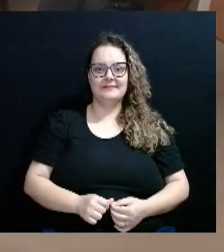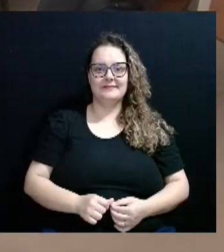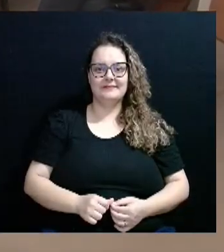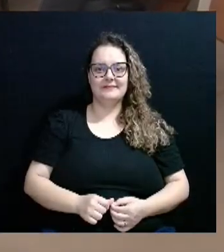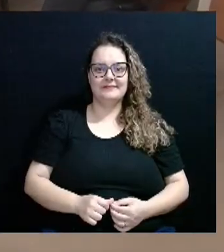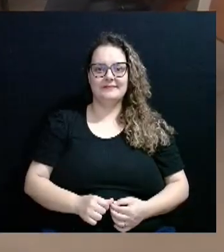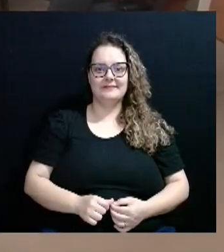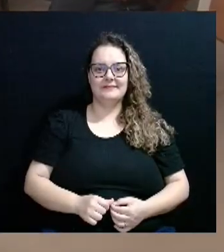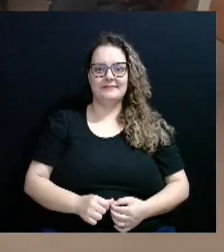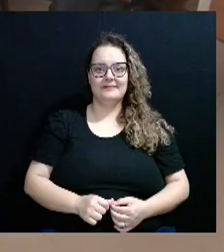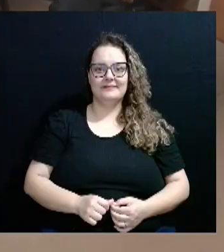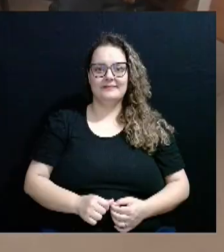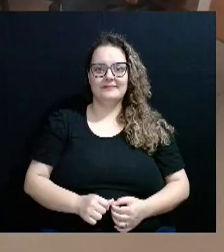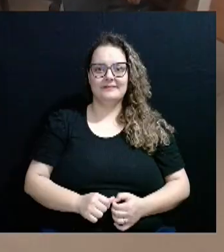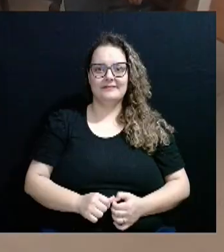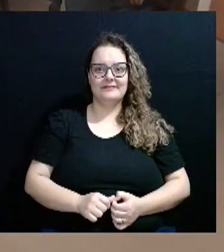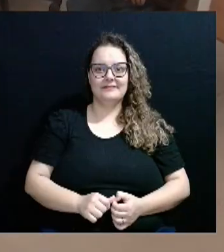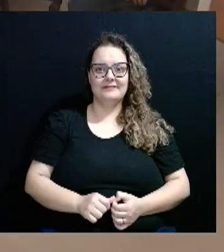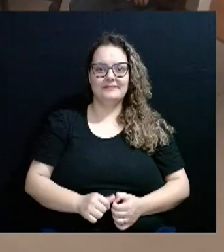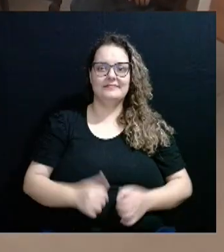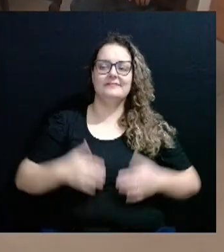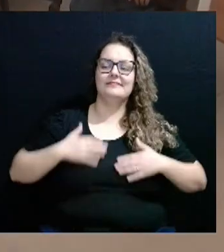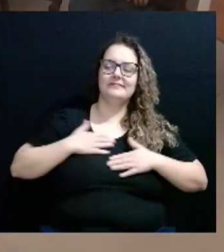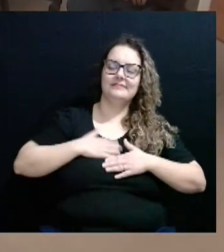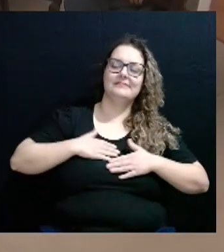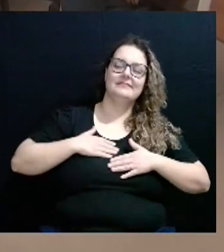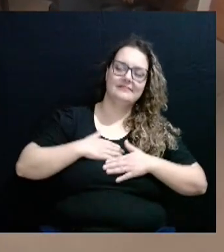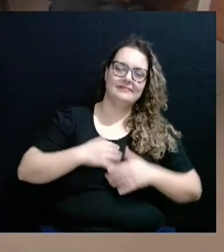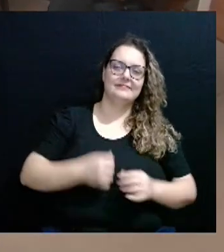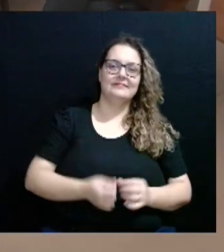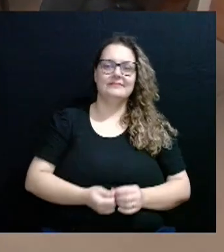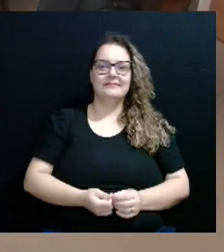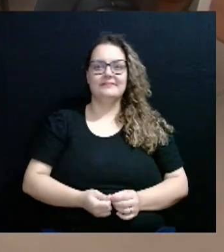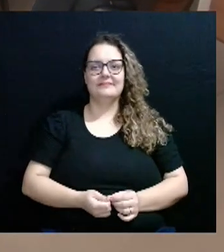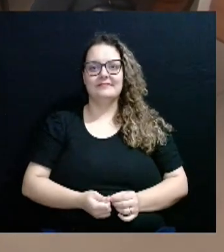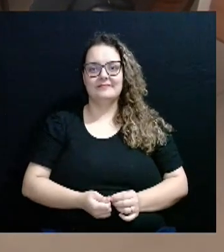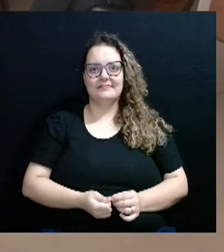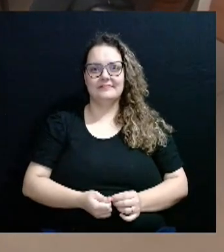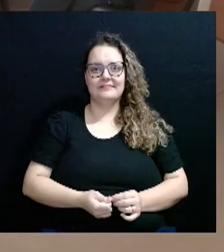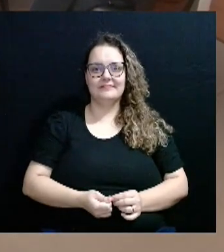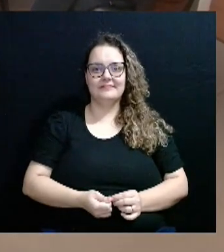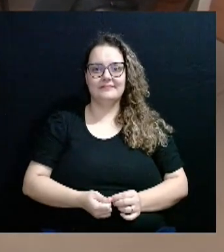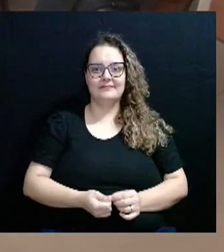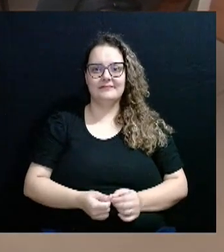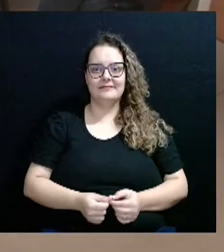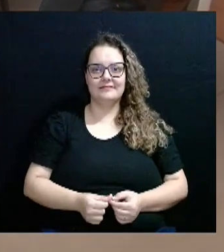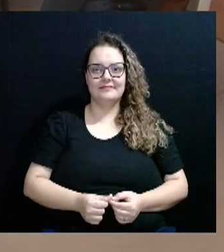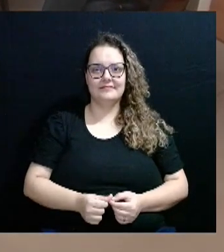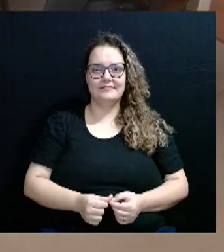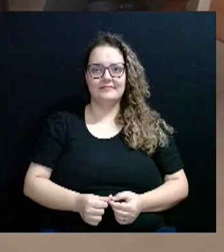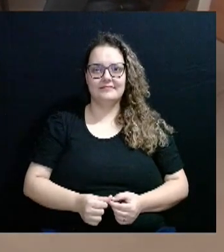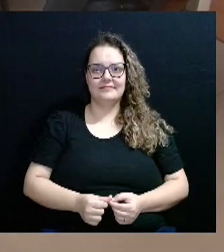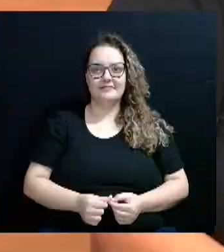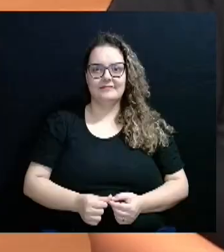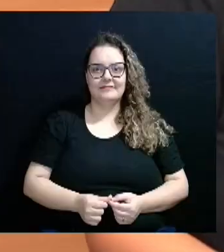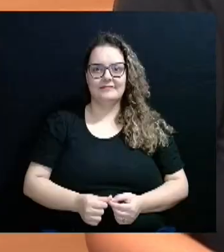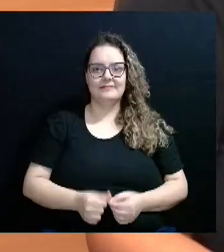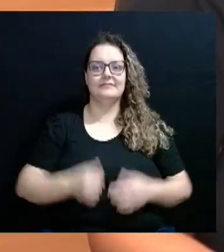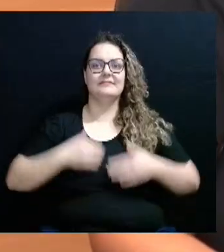Satisfação. Satisfação